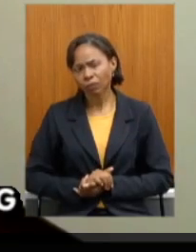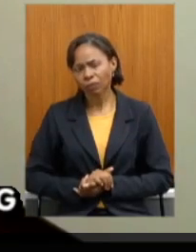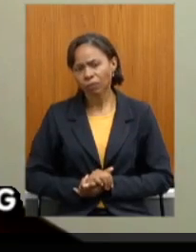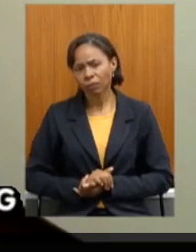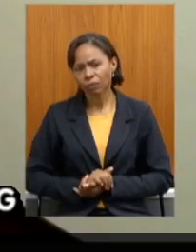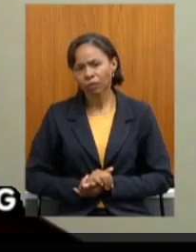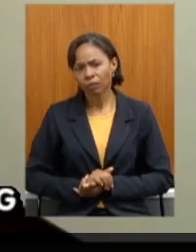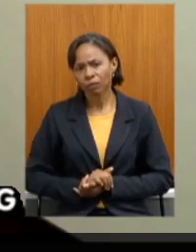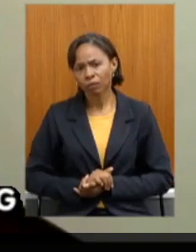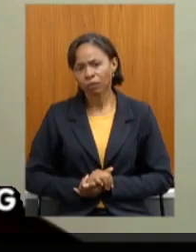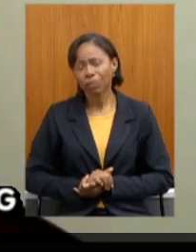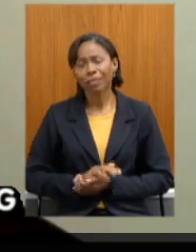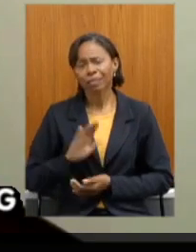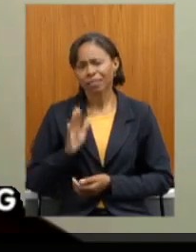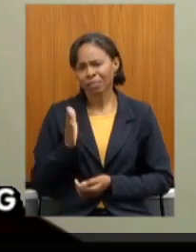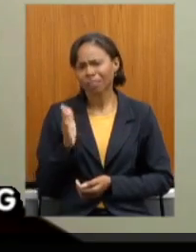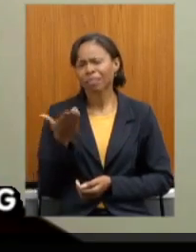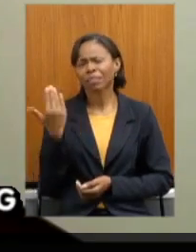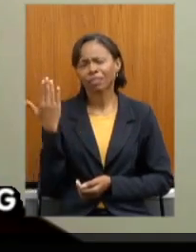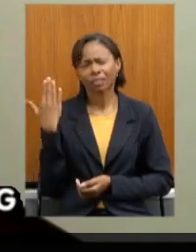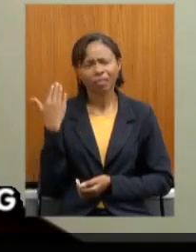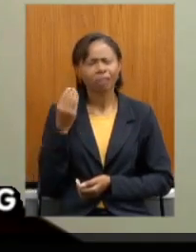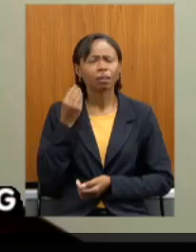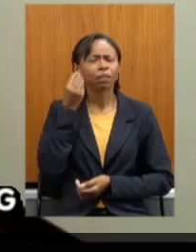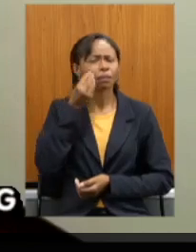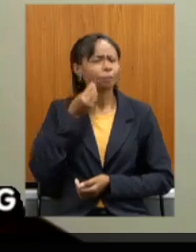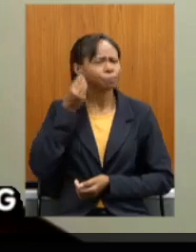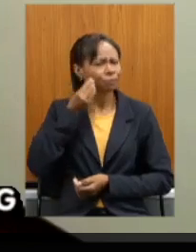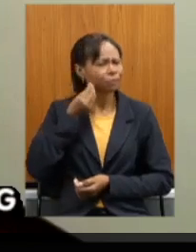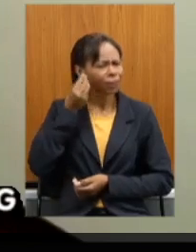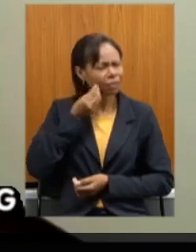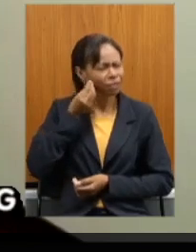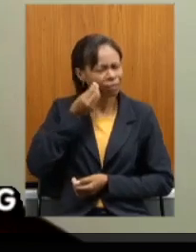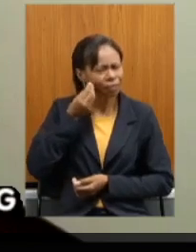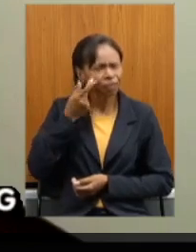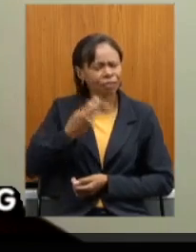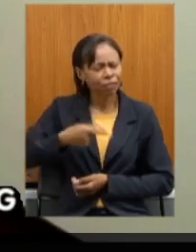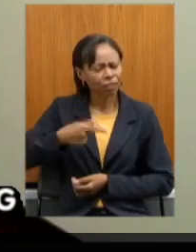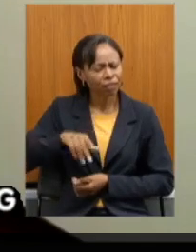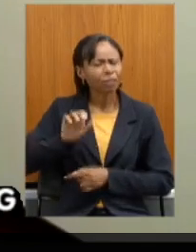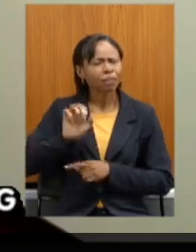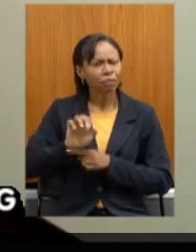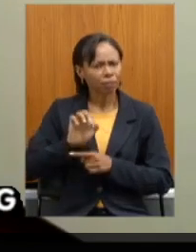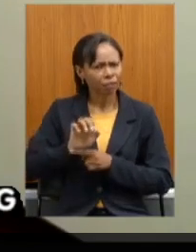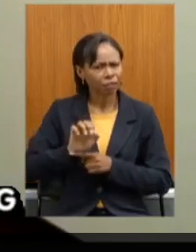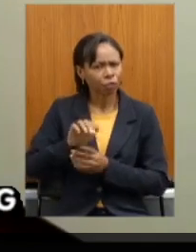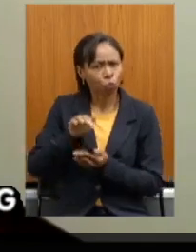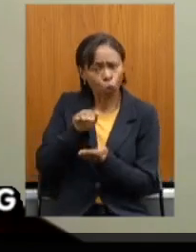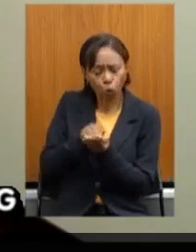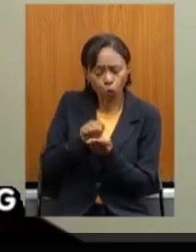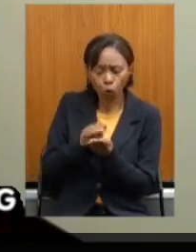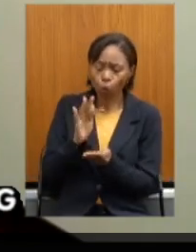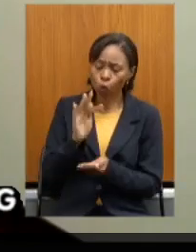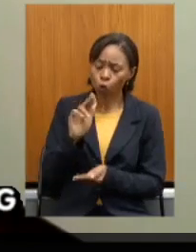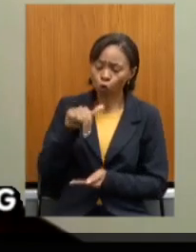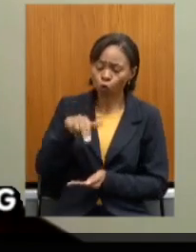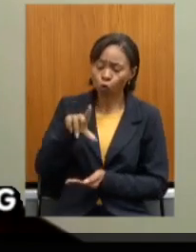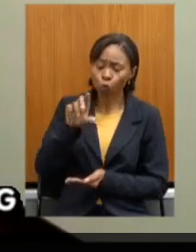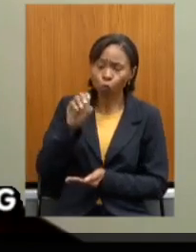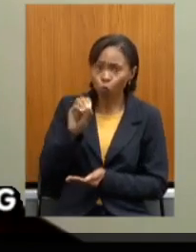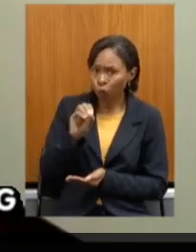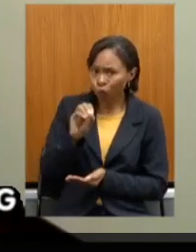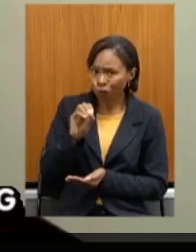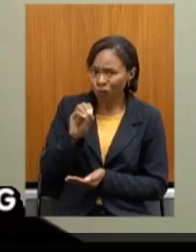já tivemos experiências em nosso estado de um fundo que foi extinto. O governo tem